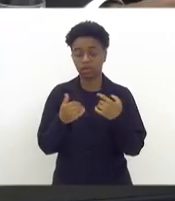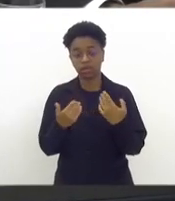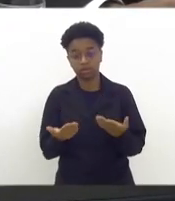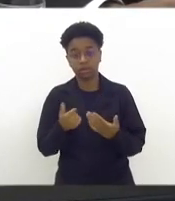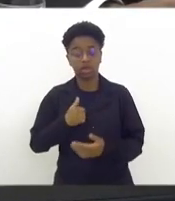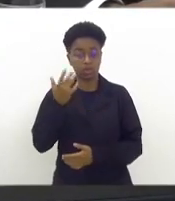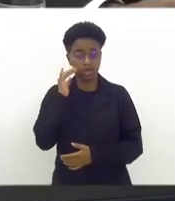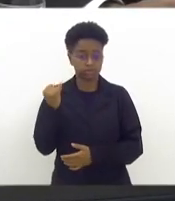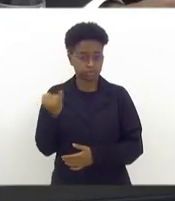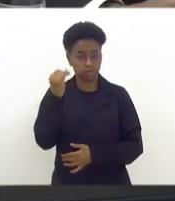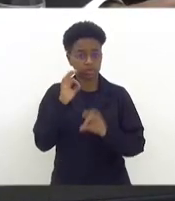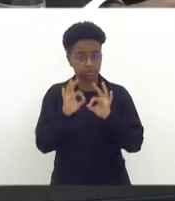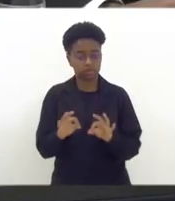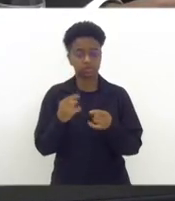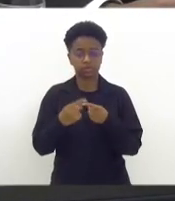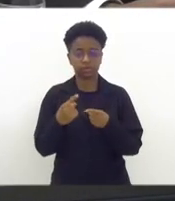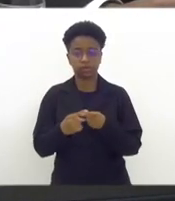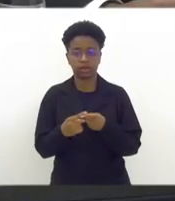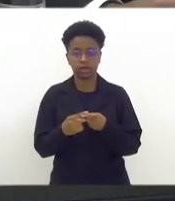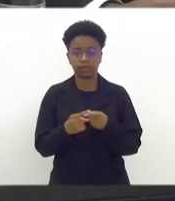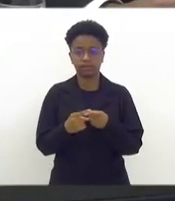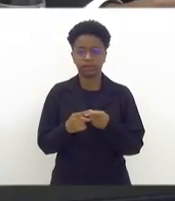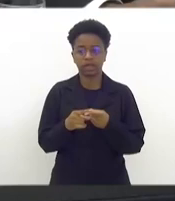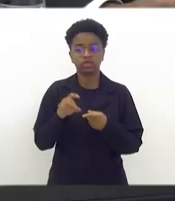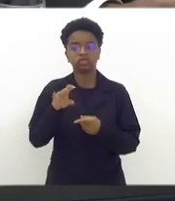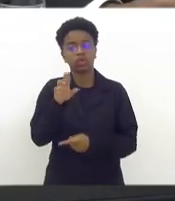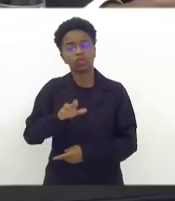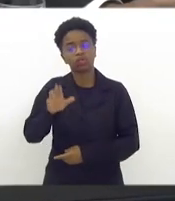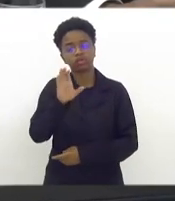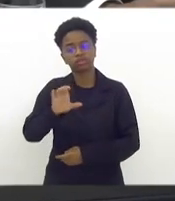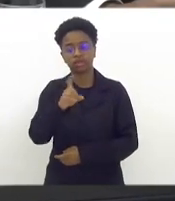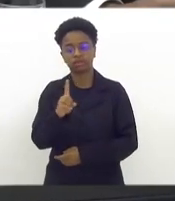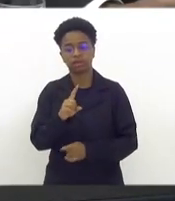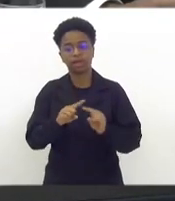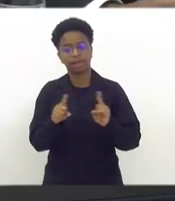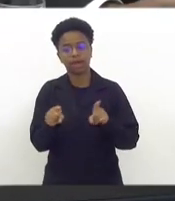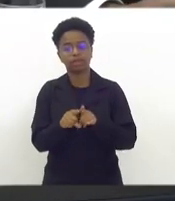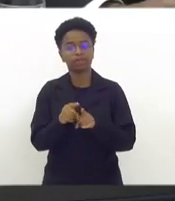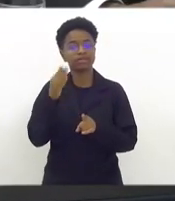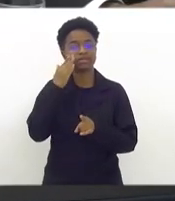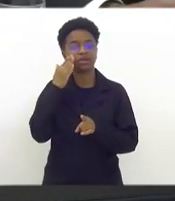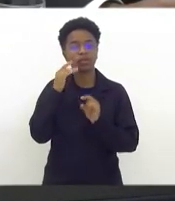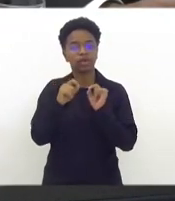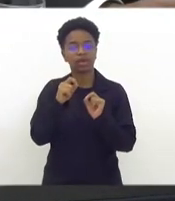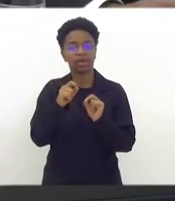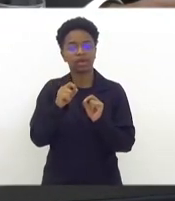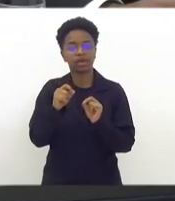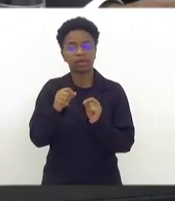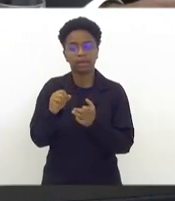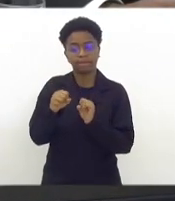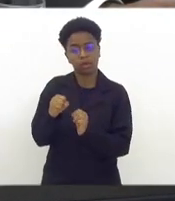isso é meritório, porque também não só usa a ciência, mas estipula o fim da impunidade, nesse